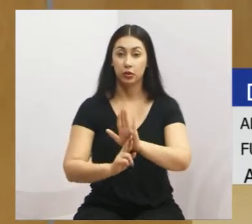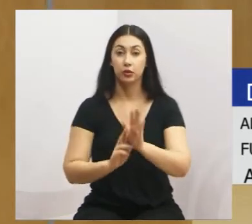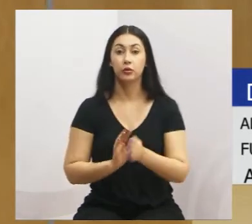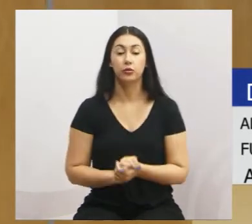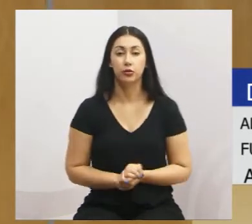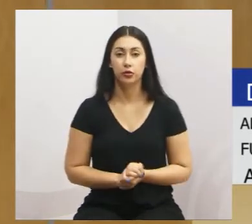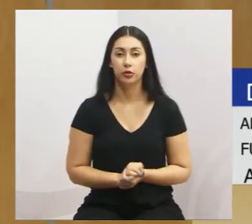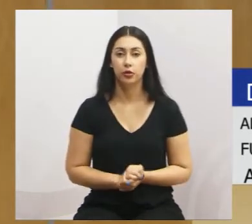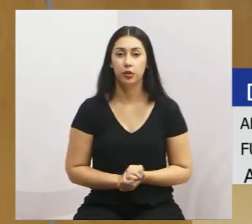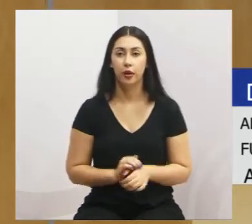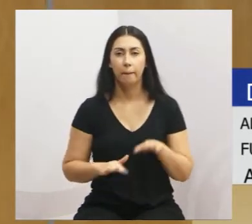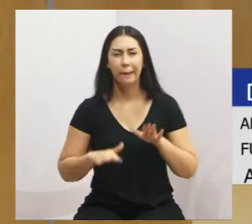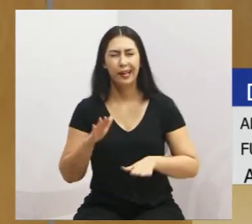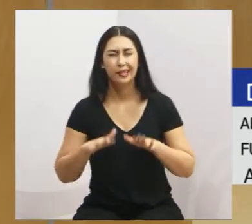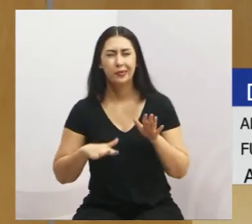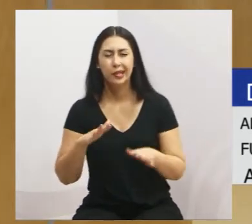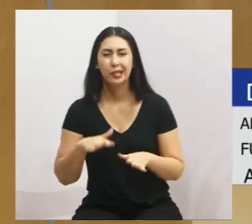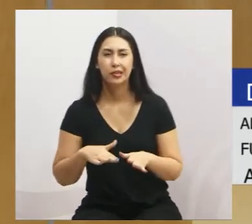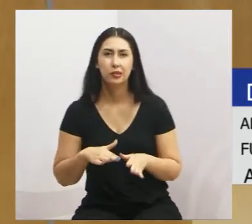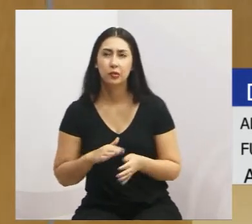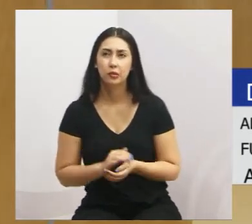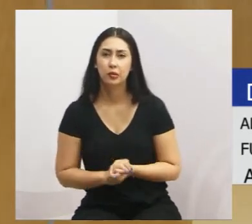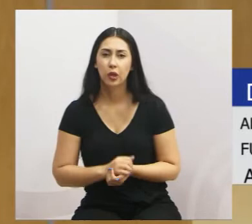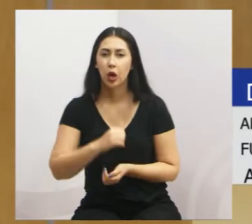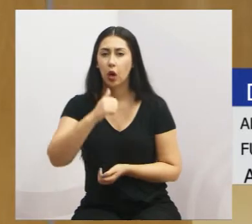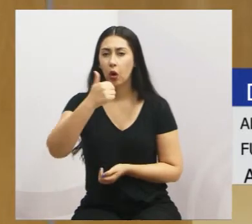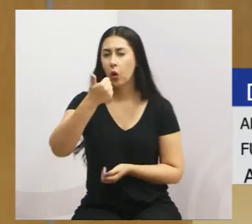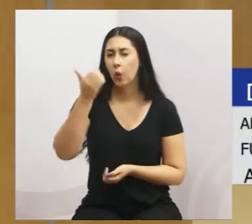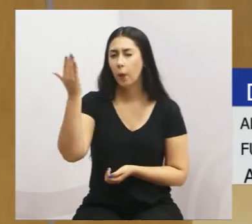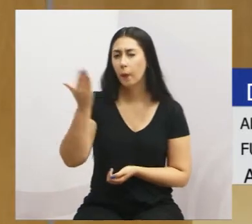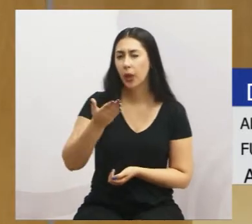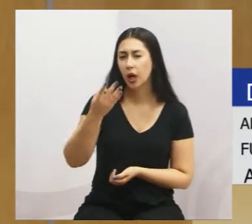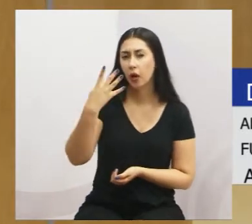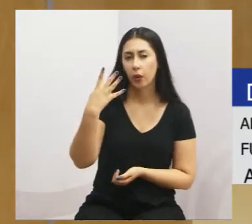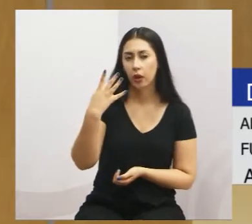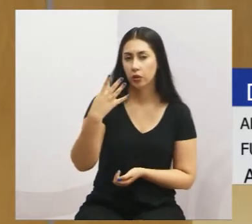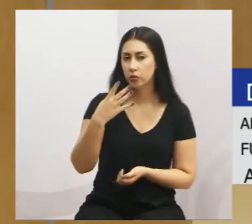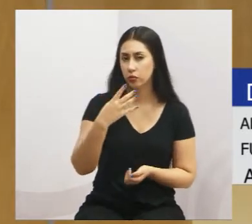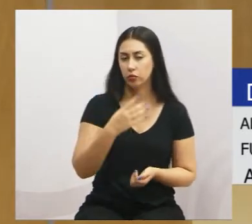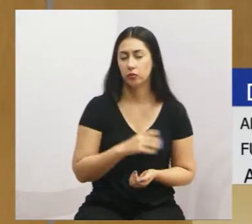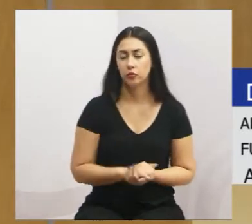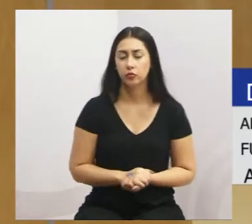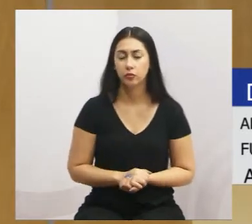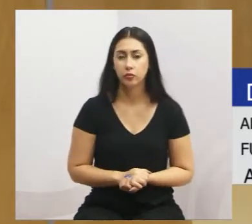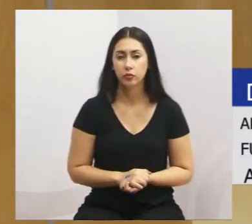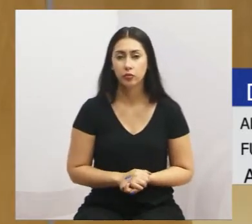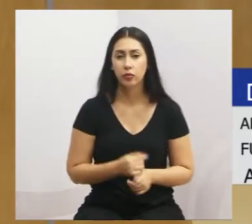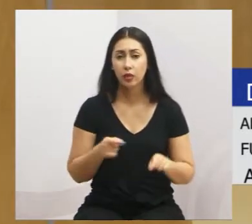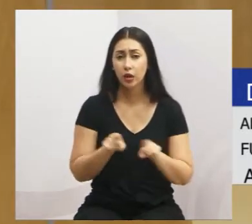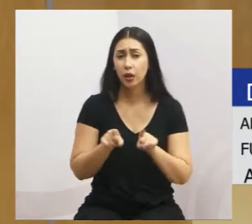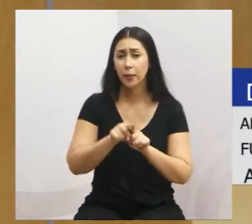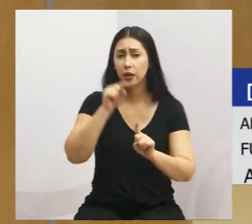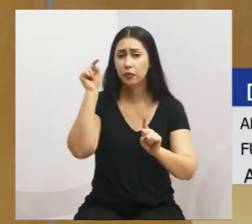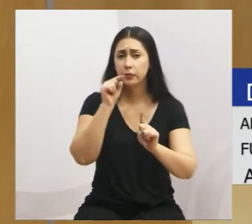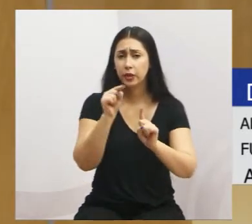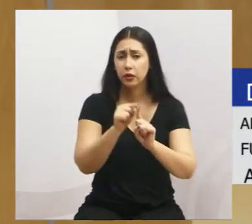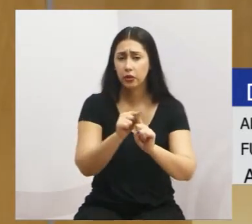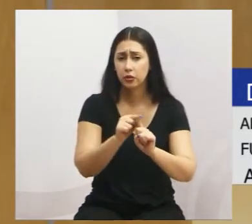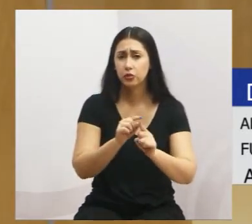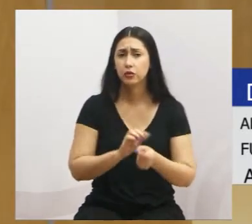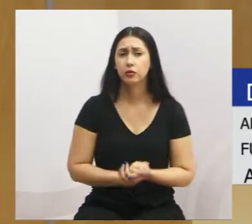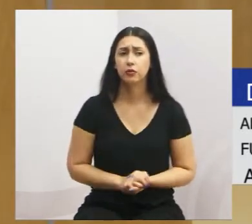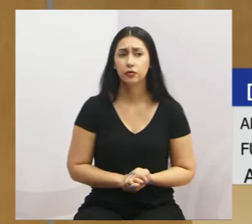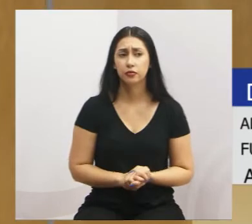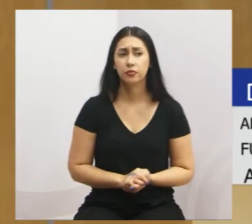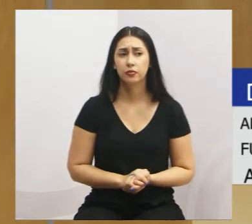de 1/4 das vagas aos representantes de movimentos populares, e com finalidade a proposição